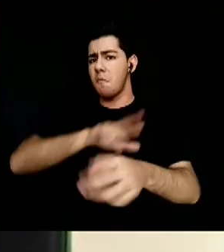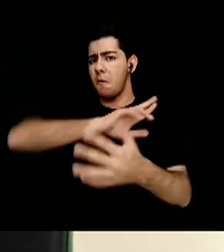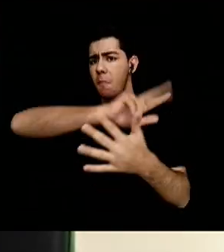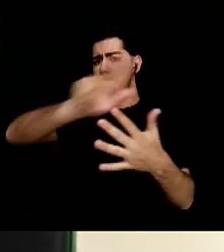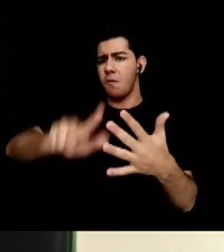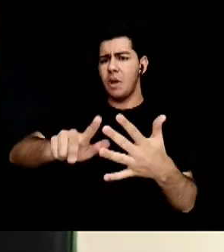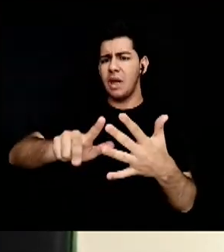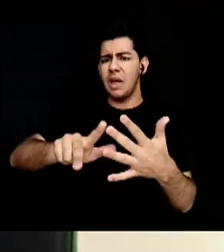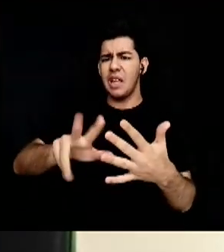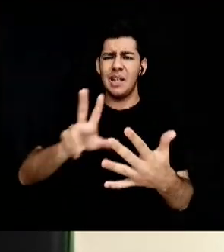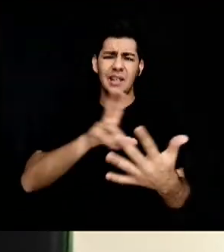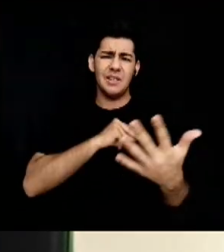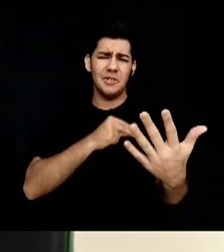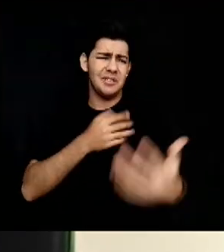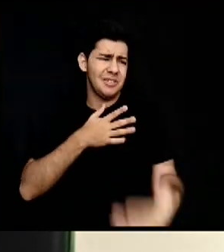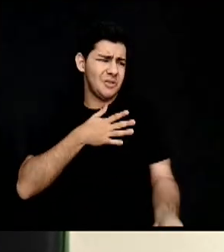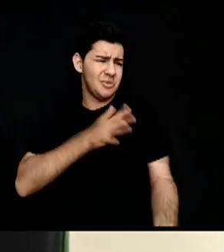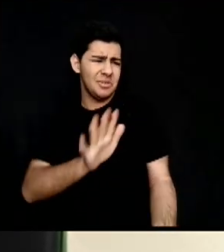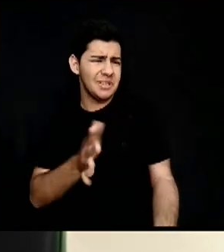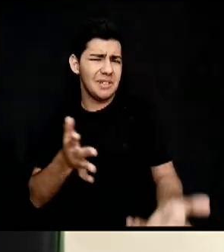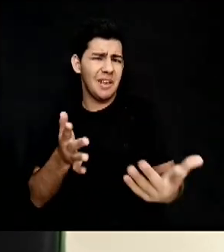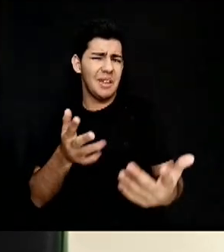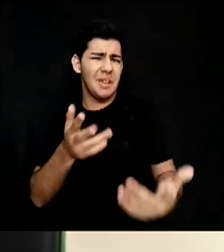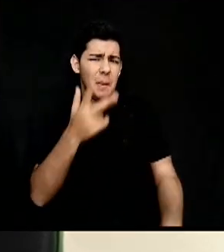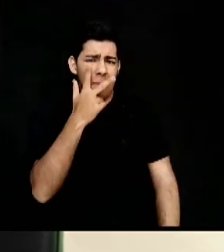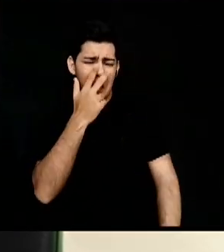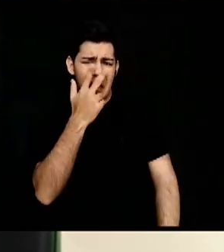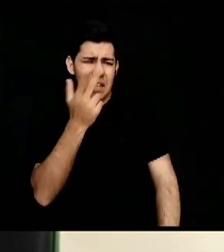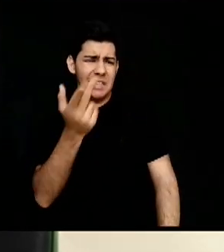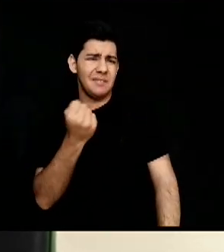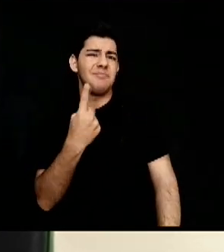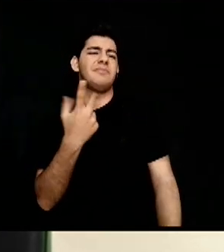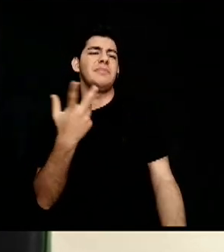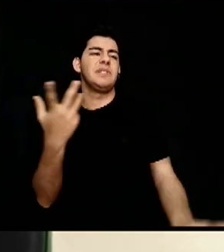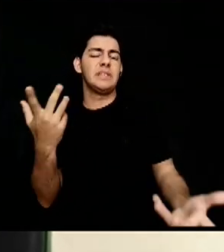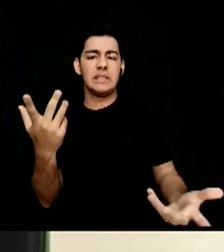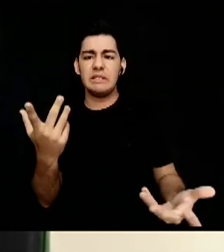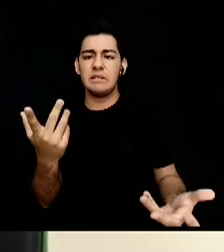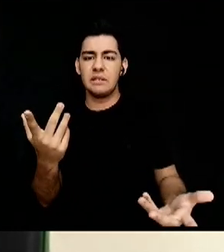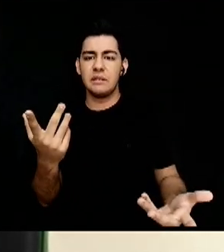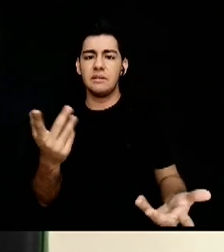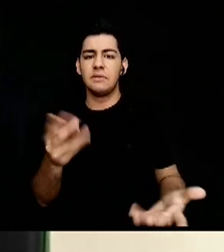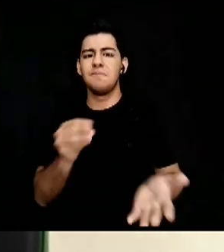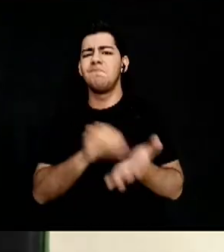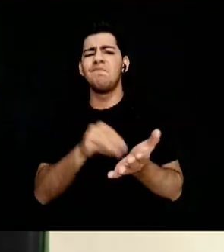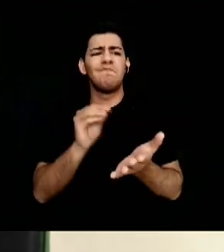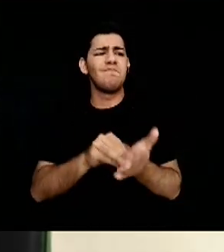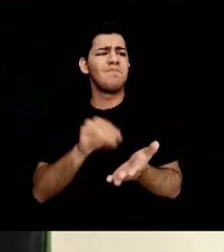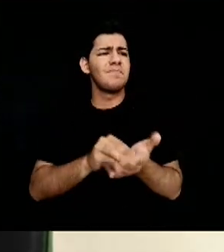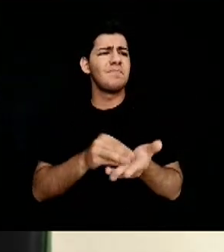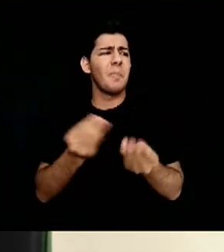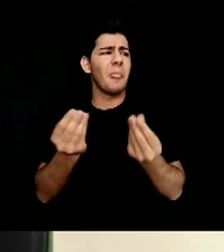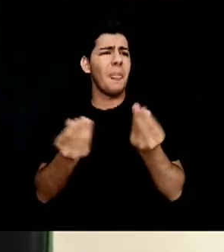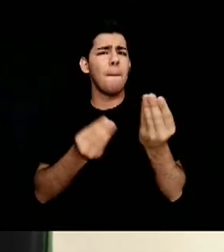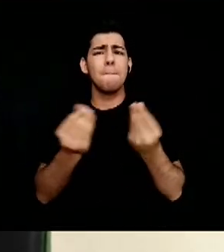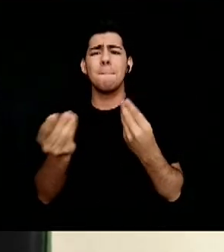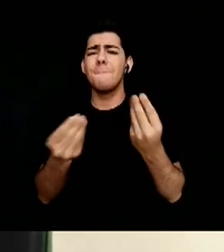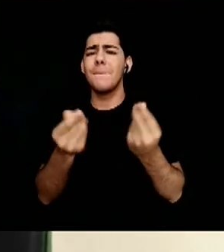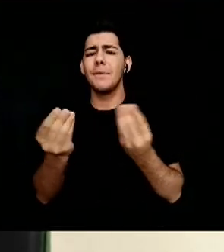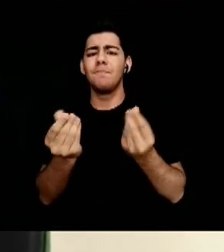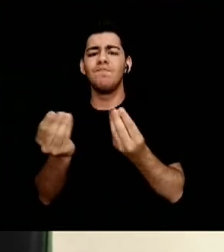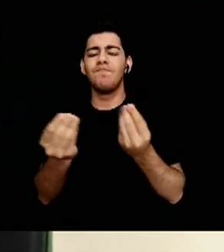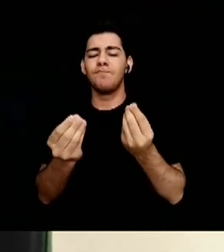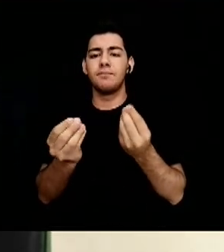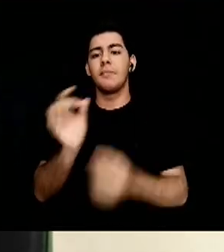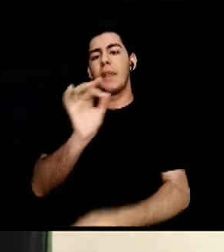não ficou assim, sei lá, né? Senti que tava tão bom. Normalmente é o que todo mundo, nossa, que linda, é a